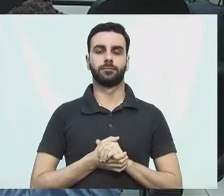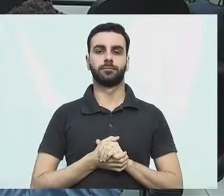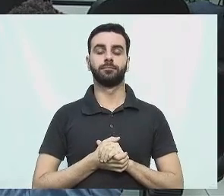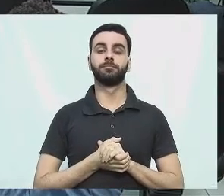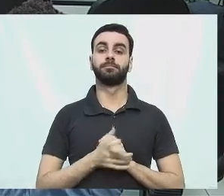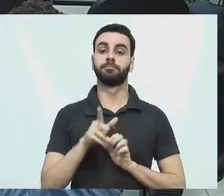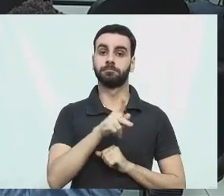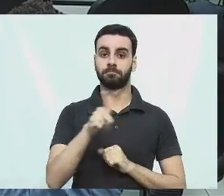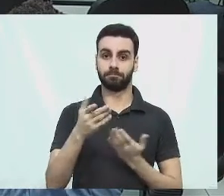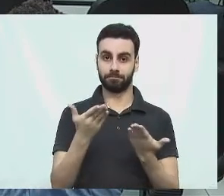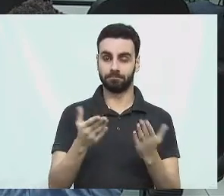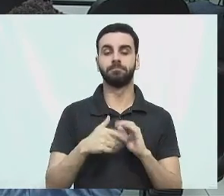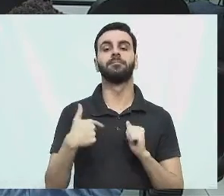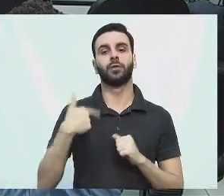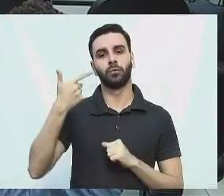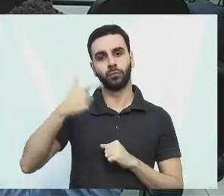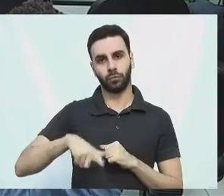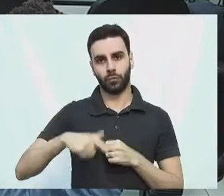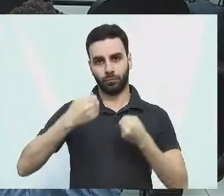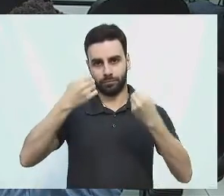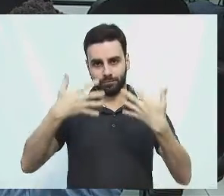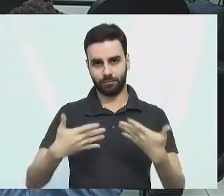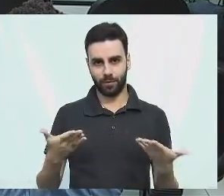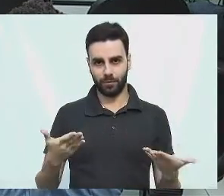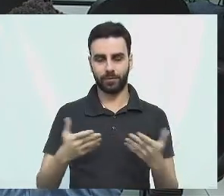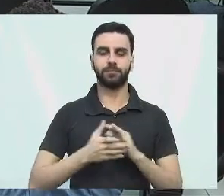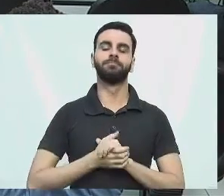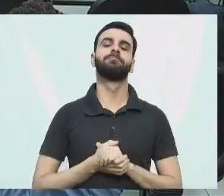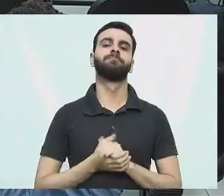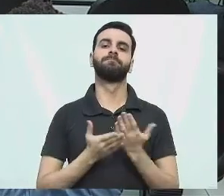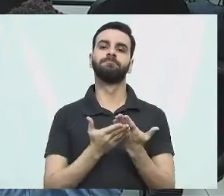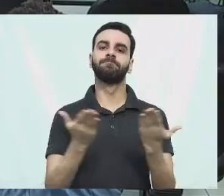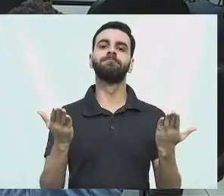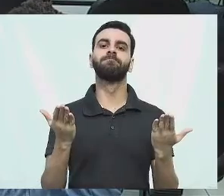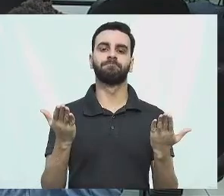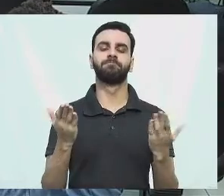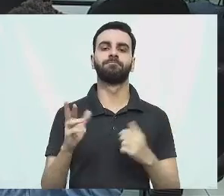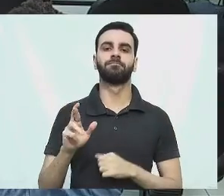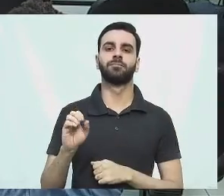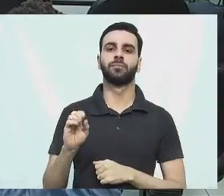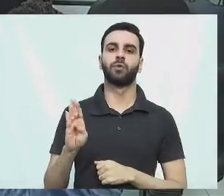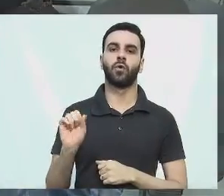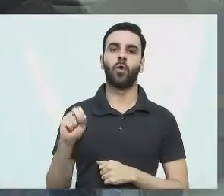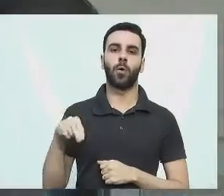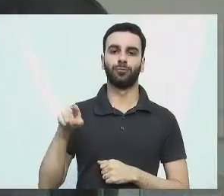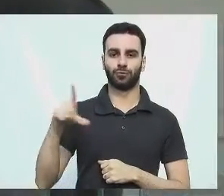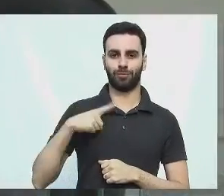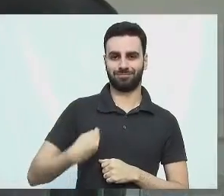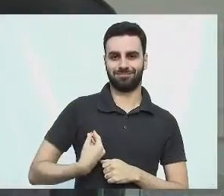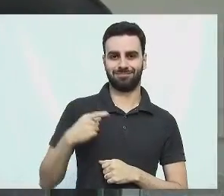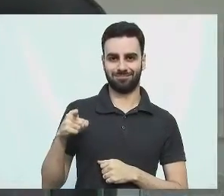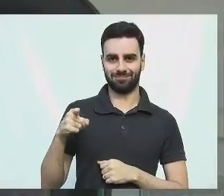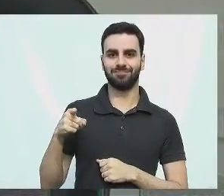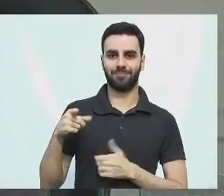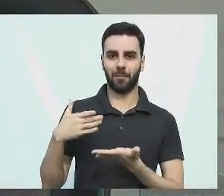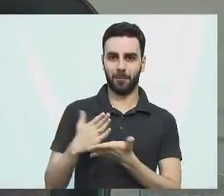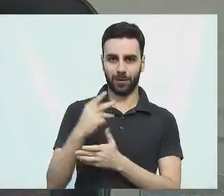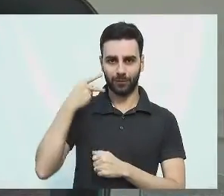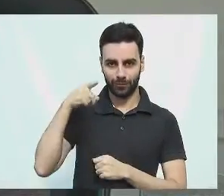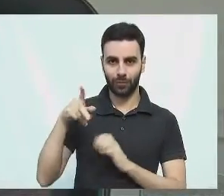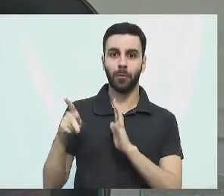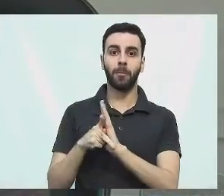Senhor presidente, eu volto aqui na segunda fala, né, desejando a você, Robson, que fez parte do Grupo